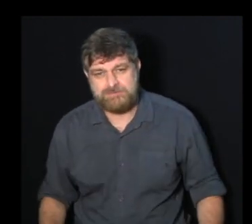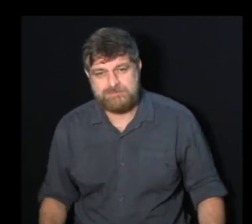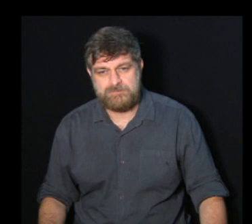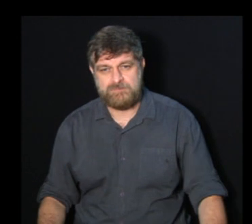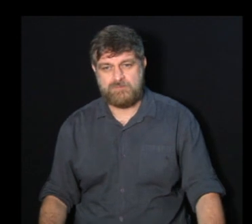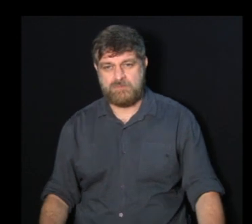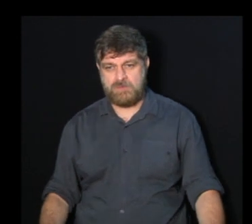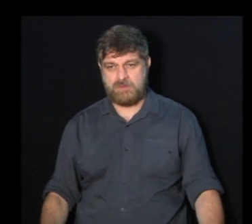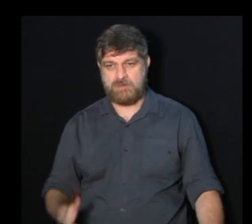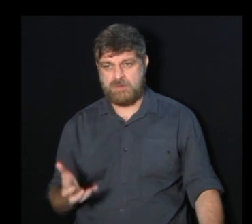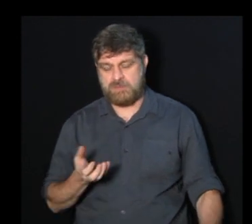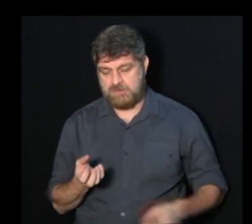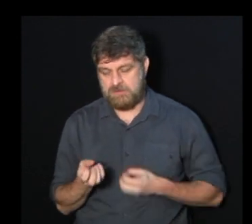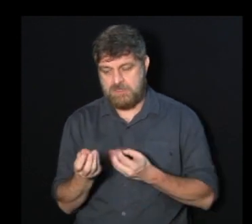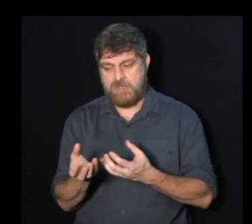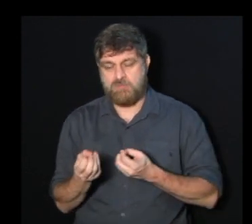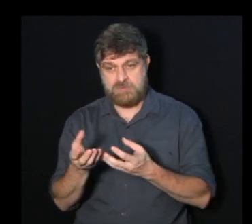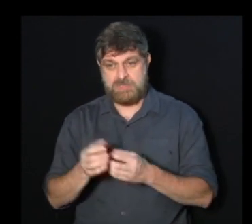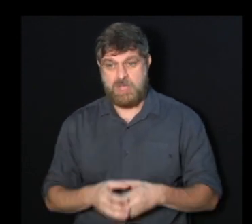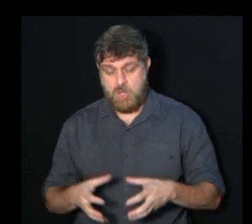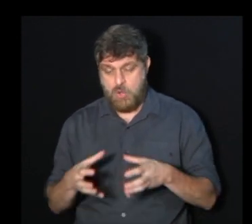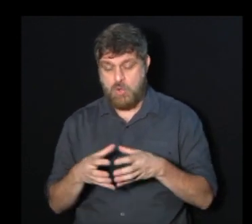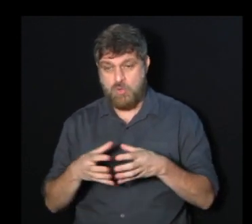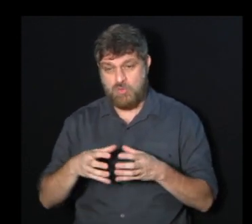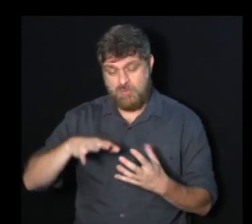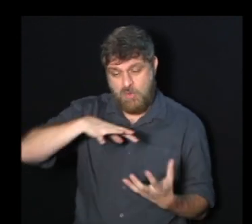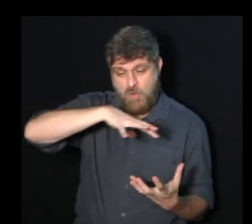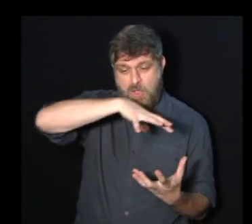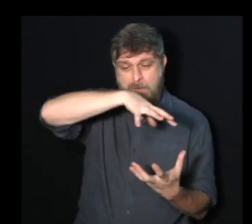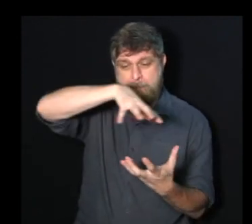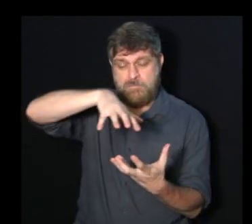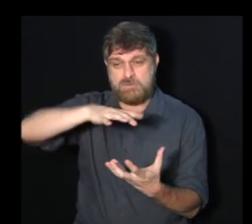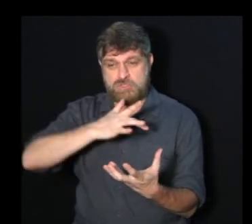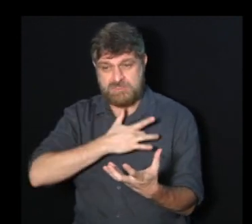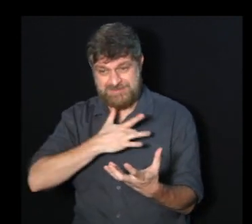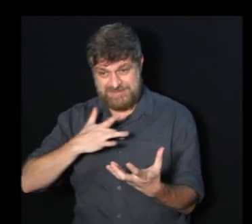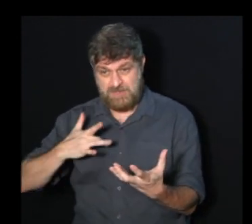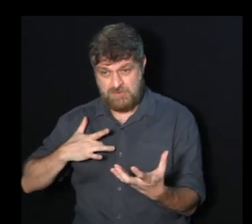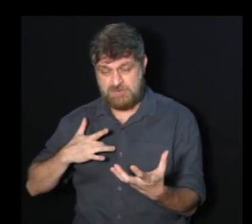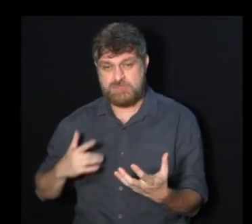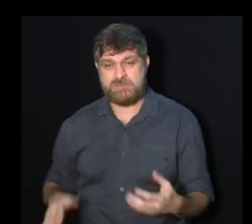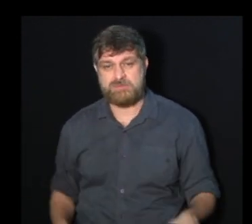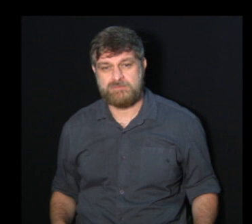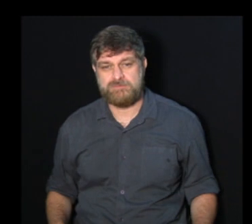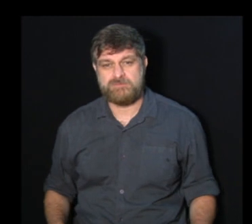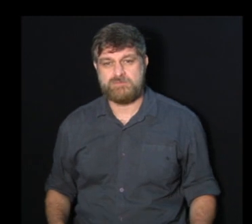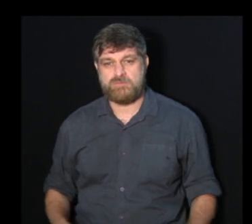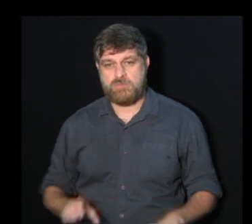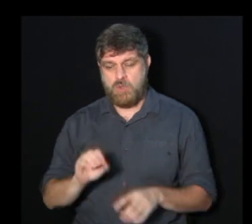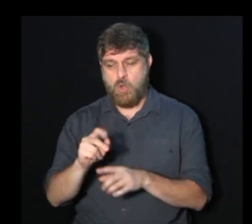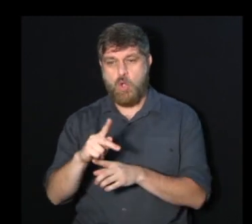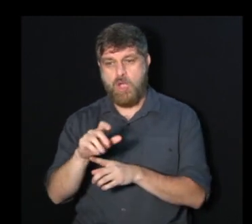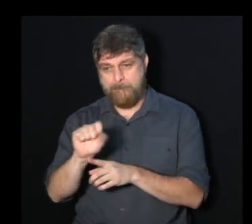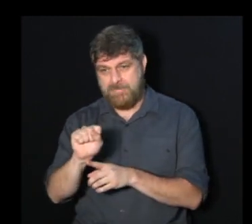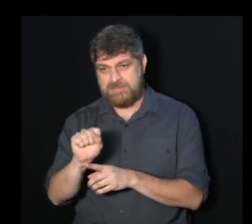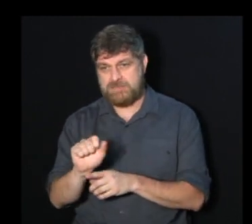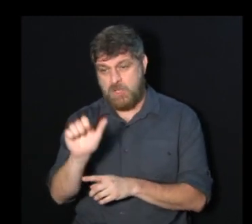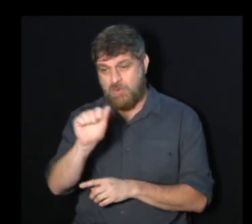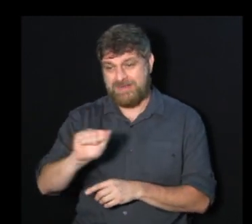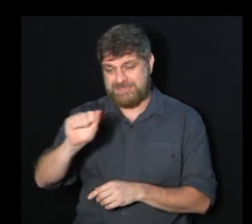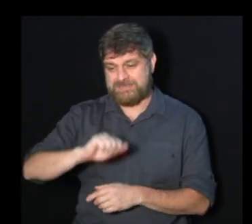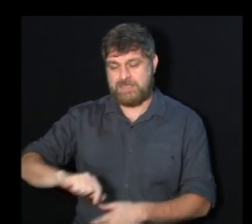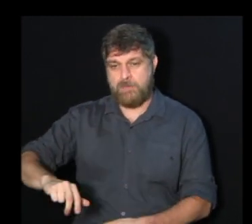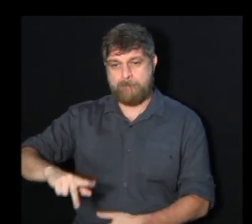Bom, eu trouxe alguns dados aqui da OMS e do OPAS. A OMS é a Organização Mundial de Saúde e o OPAS é a Organização